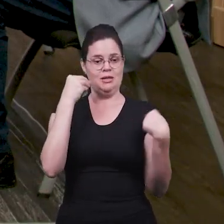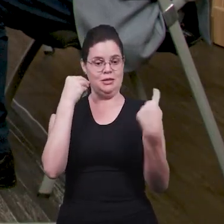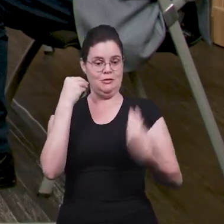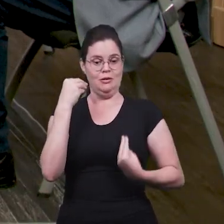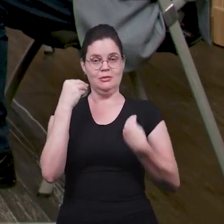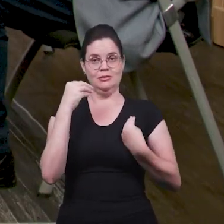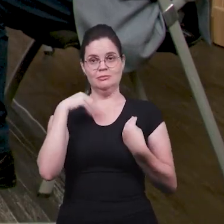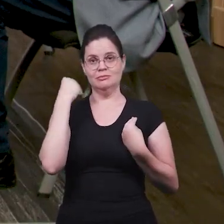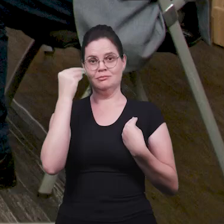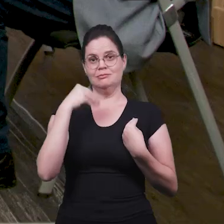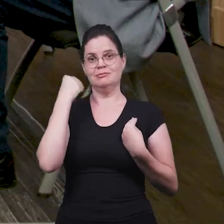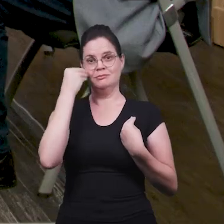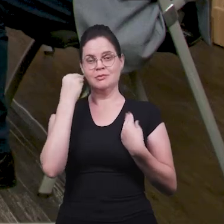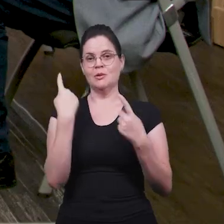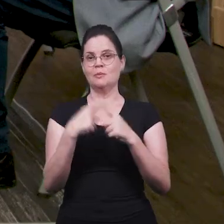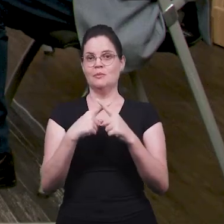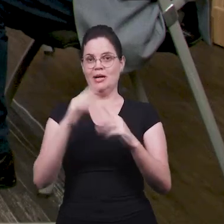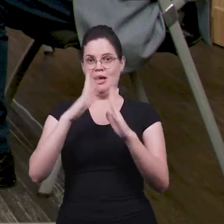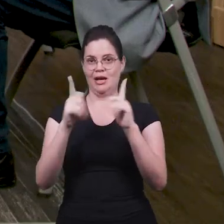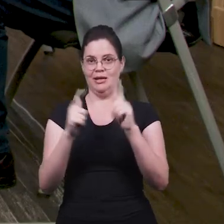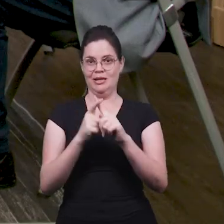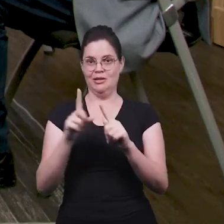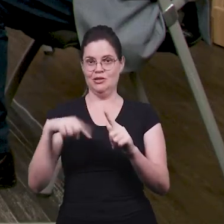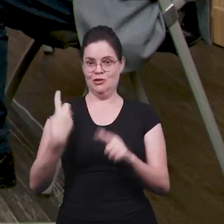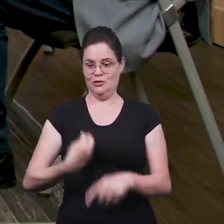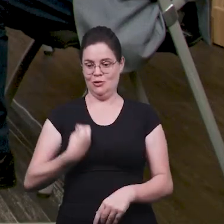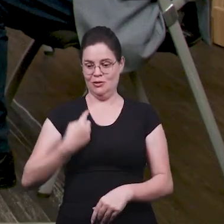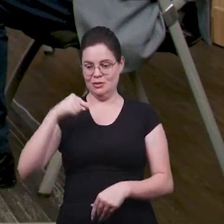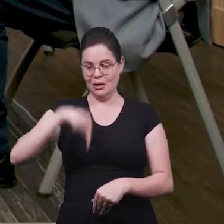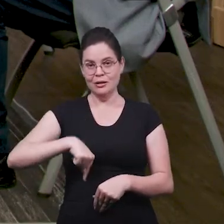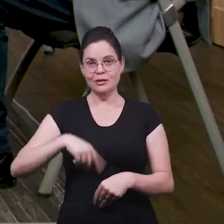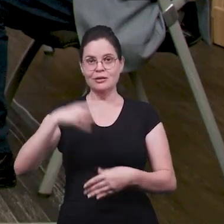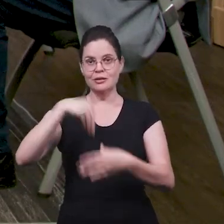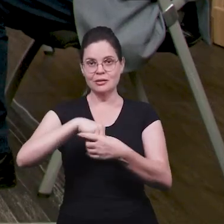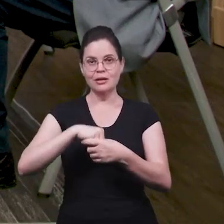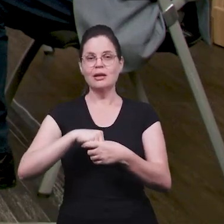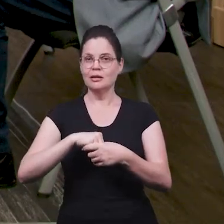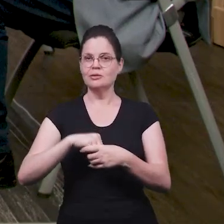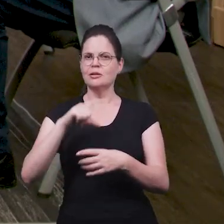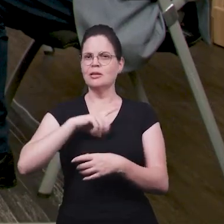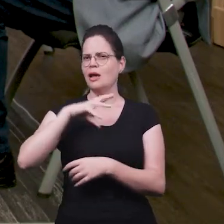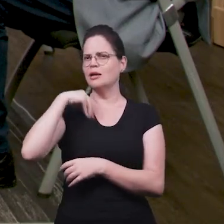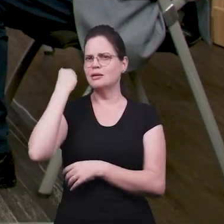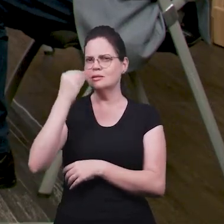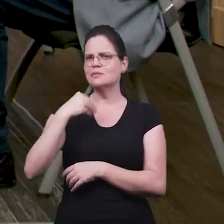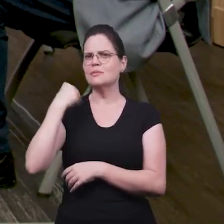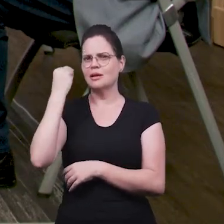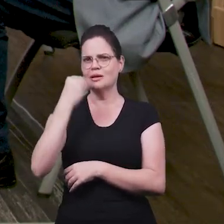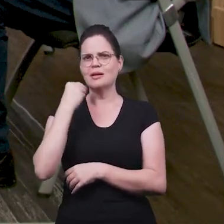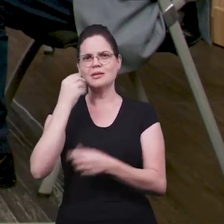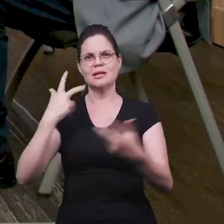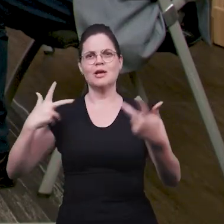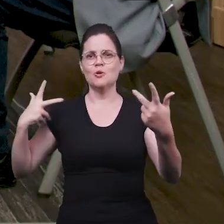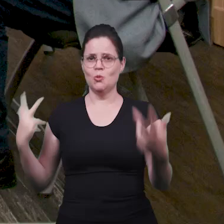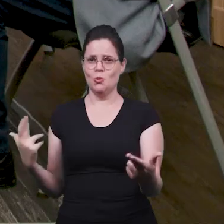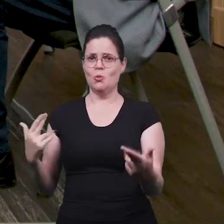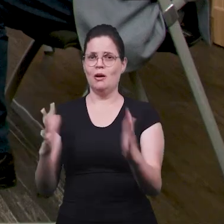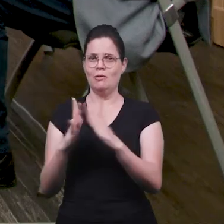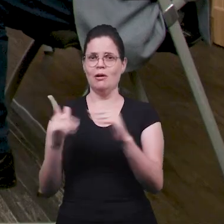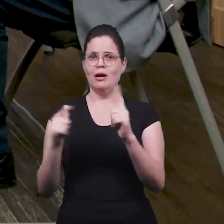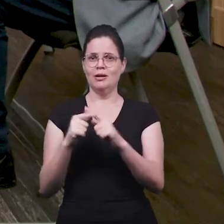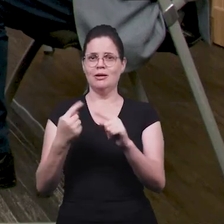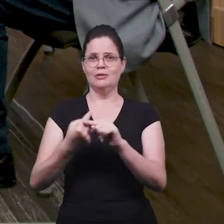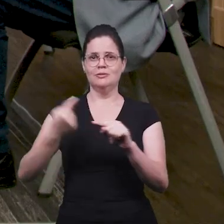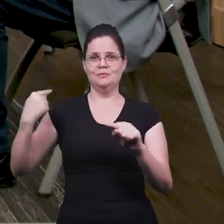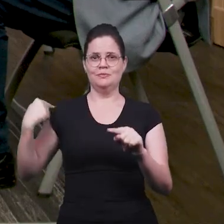vivemos. A obra da qual fazemos parte, ela de fato leva em consideração e vive